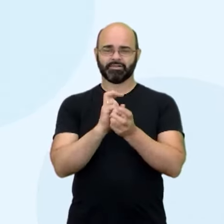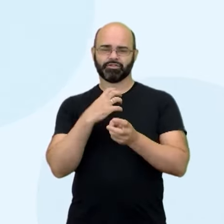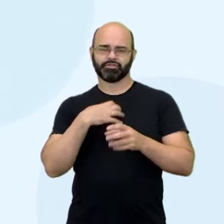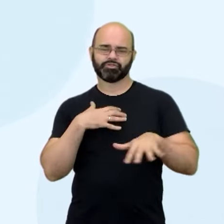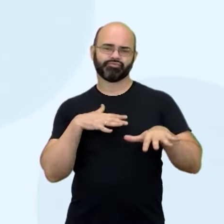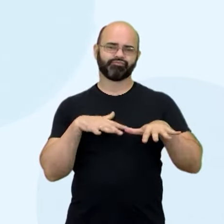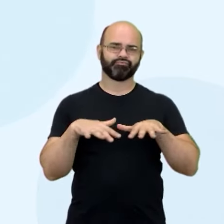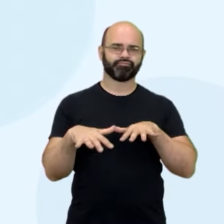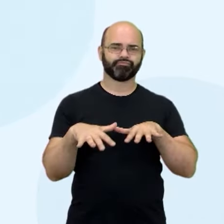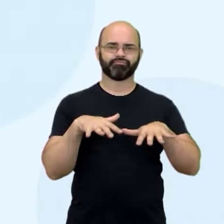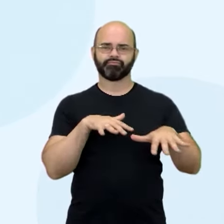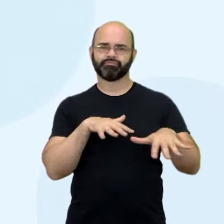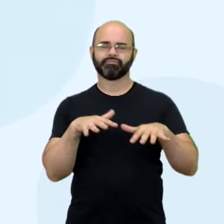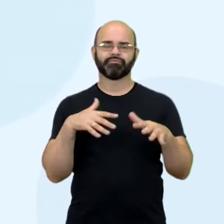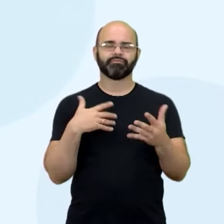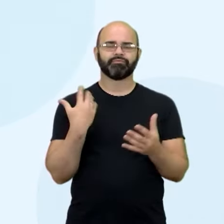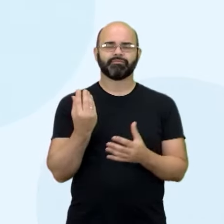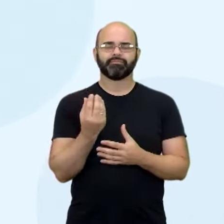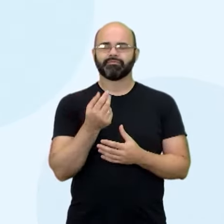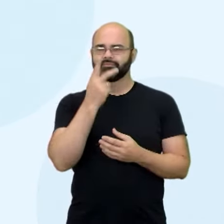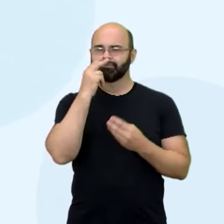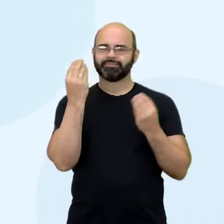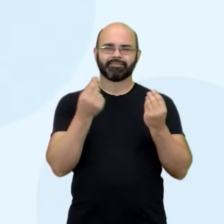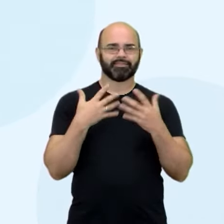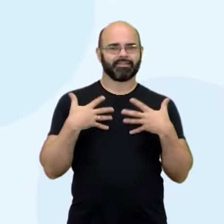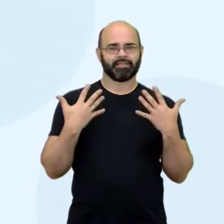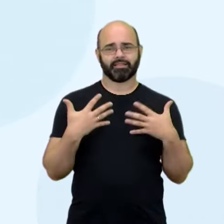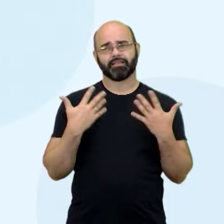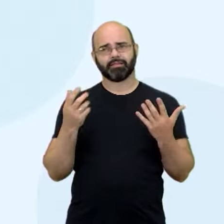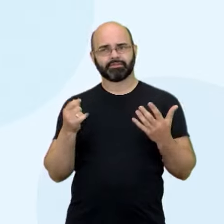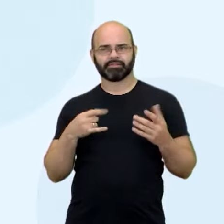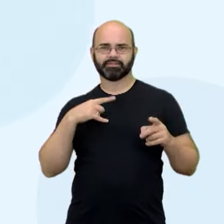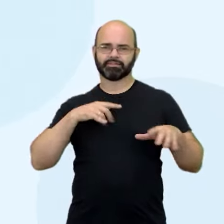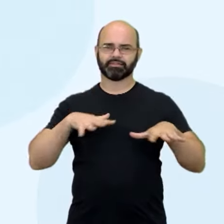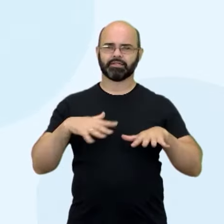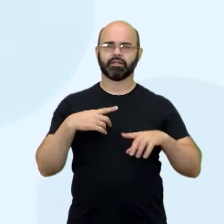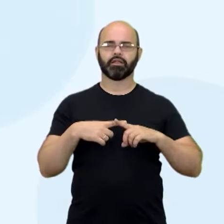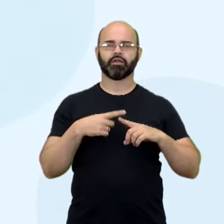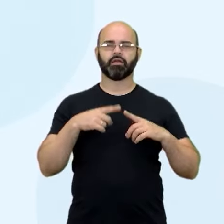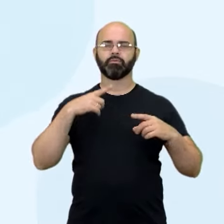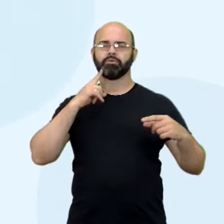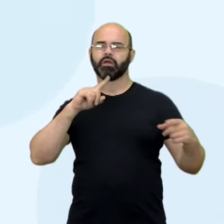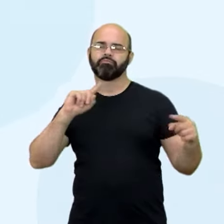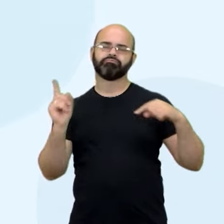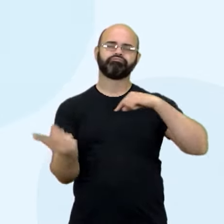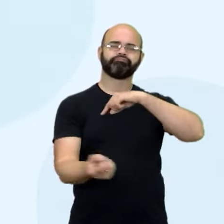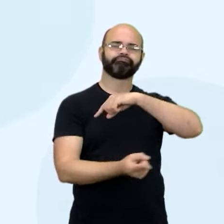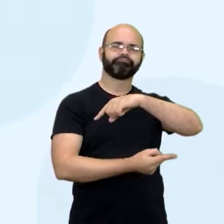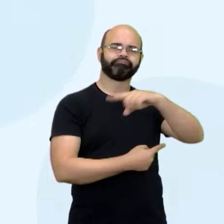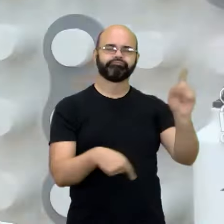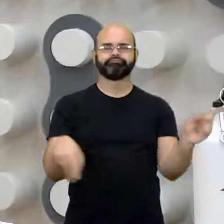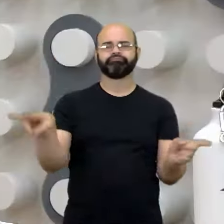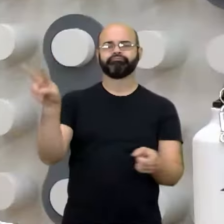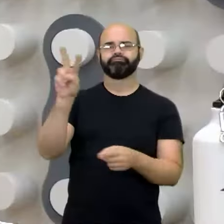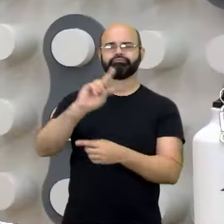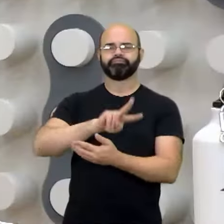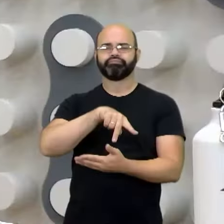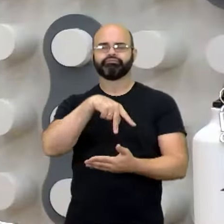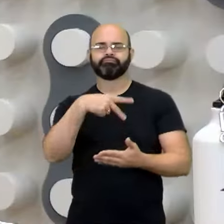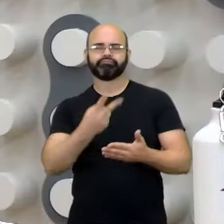vibrante e envolvente, no caso assim, que ela é animada, agitada, porque como tem giros, né, e ela tem uma